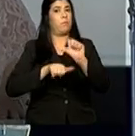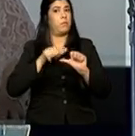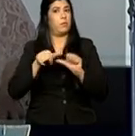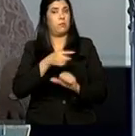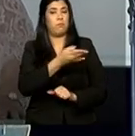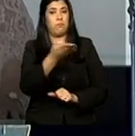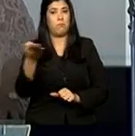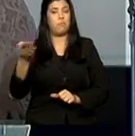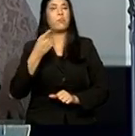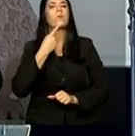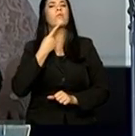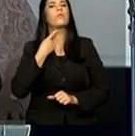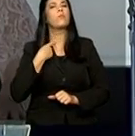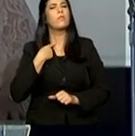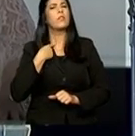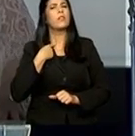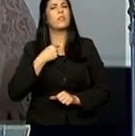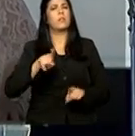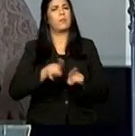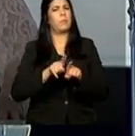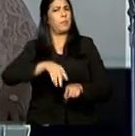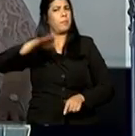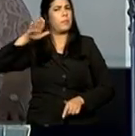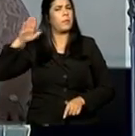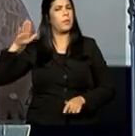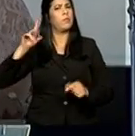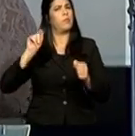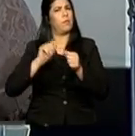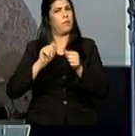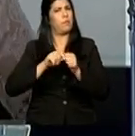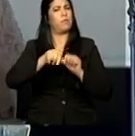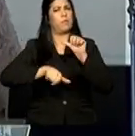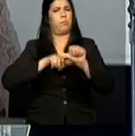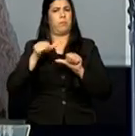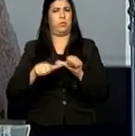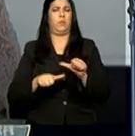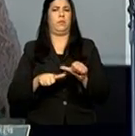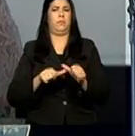desejam. E prometo, farei as mudanças.